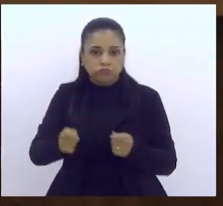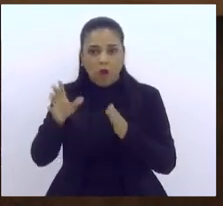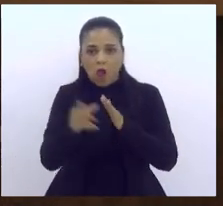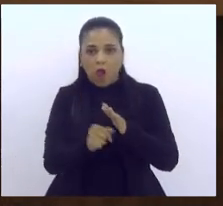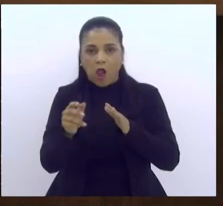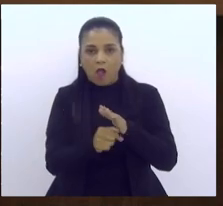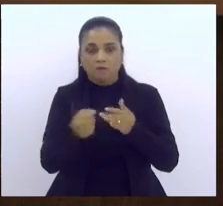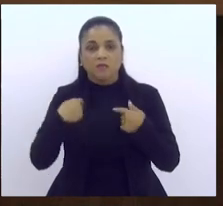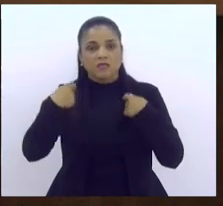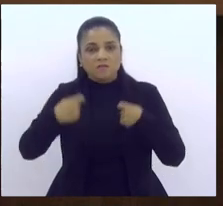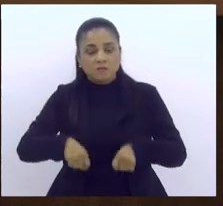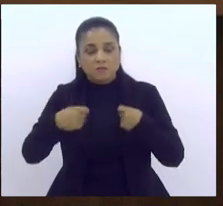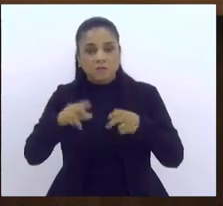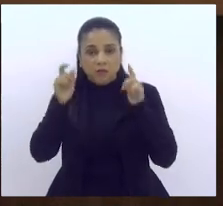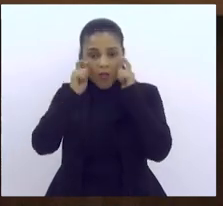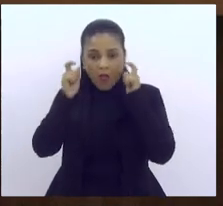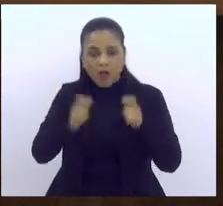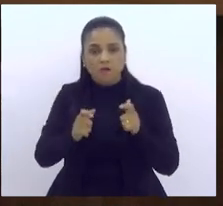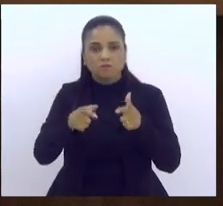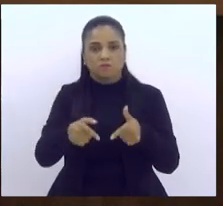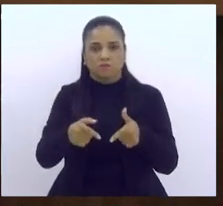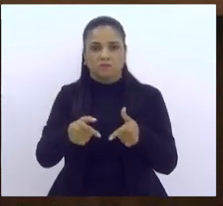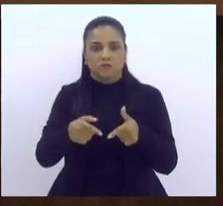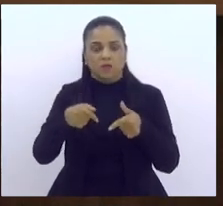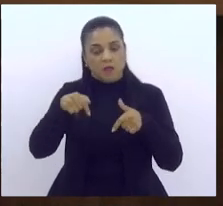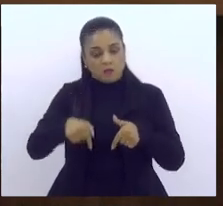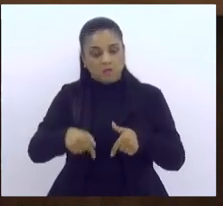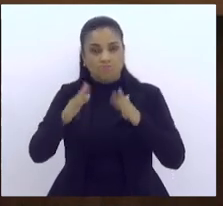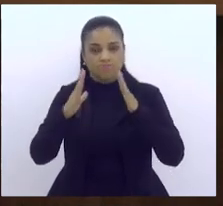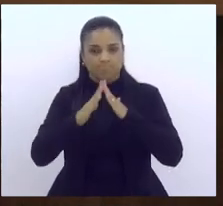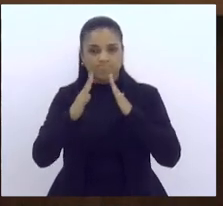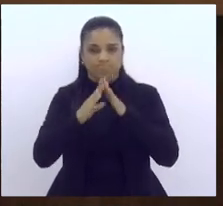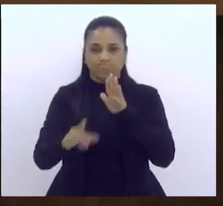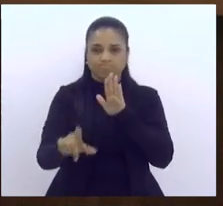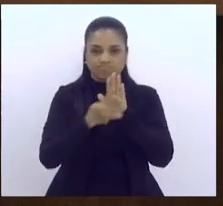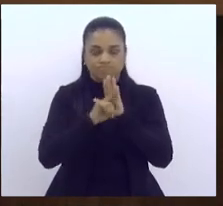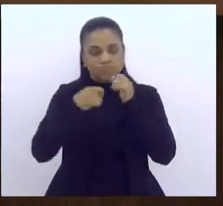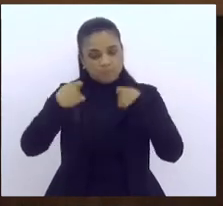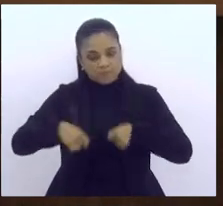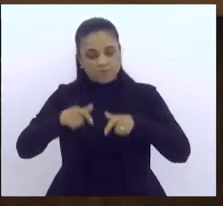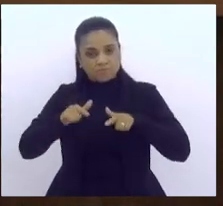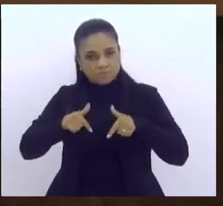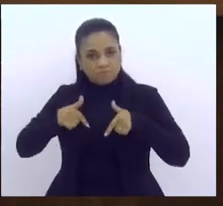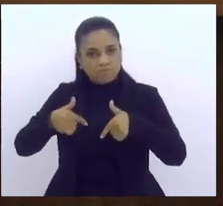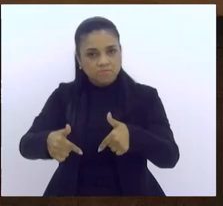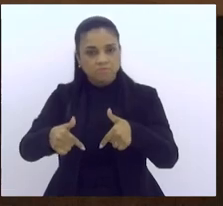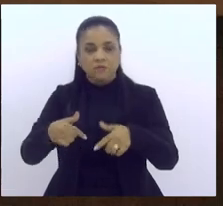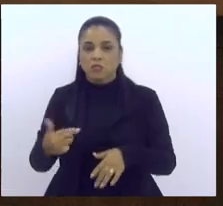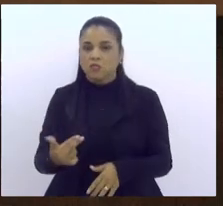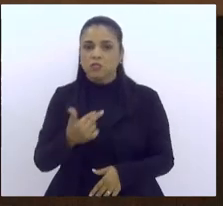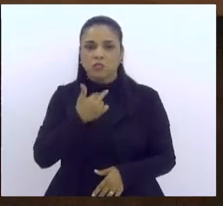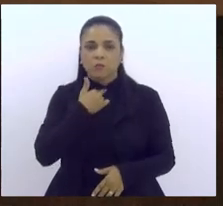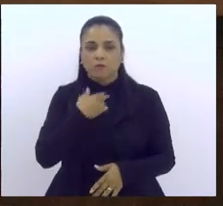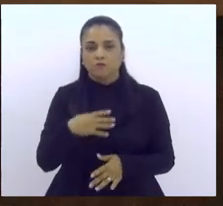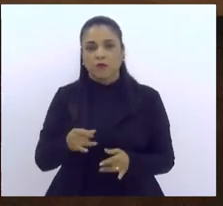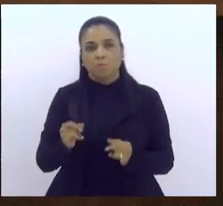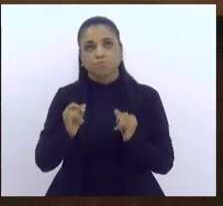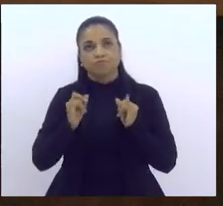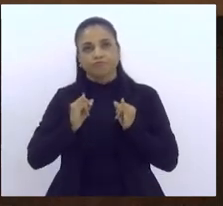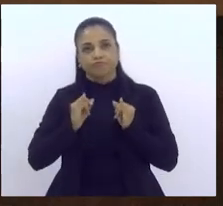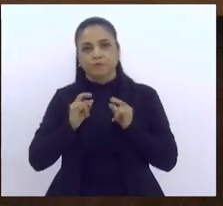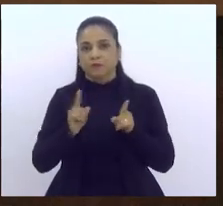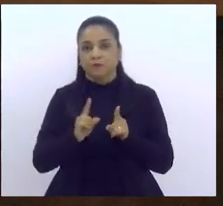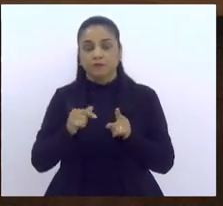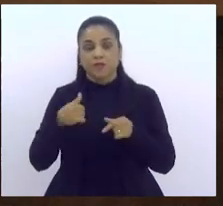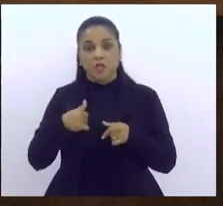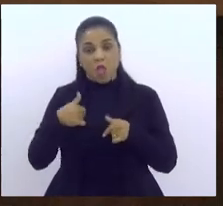gente precisa se atentar. Essa casa precisa se posicionar, presidente. A gente não pode ficar, e aqui a minha